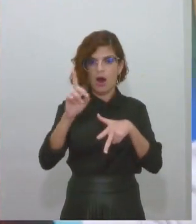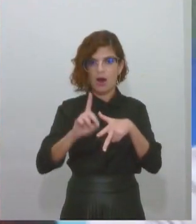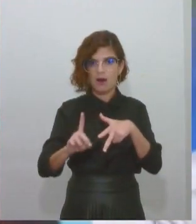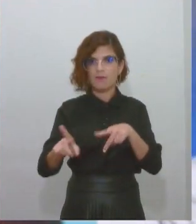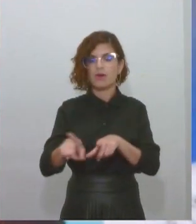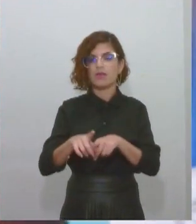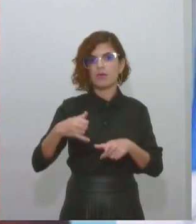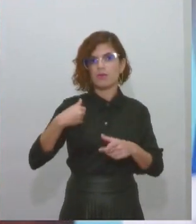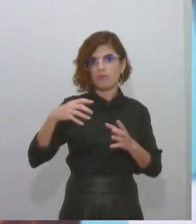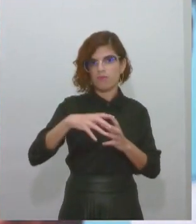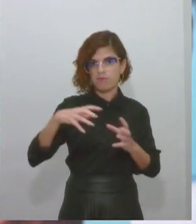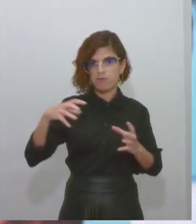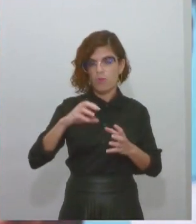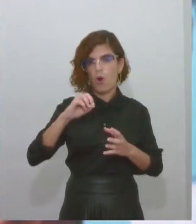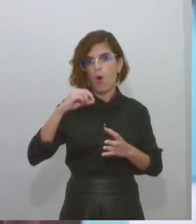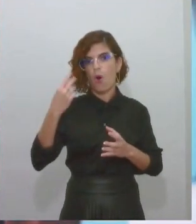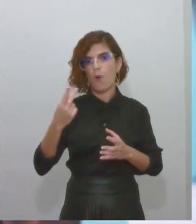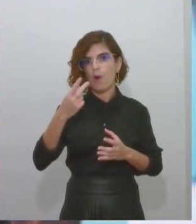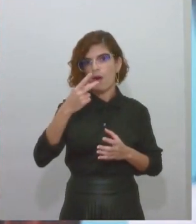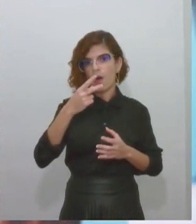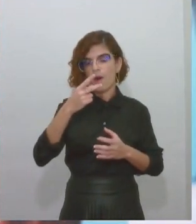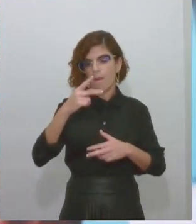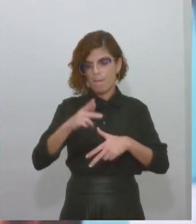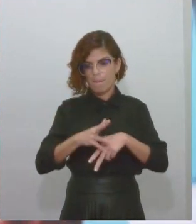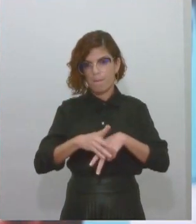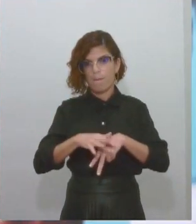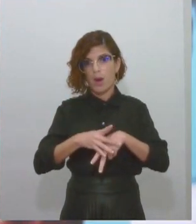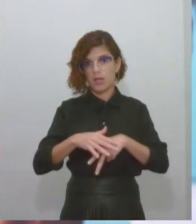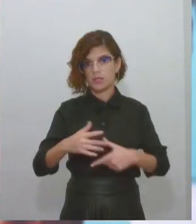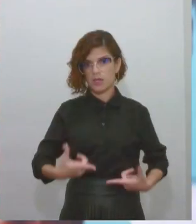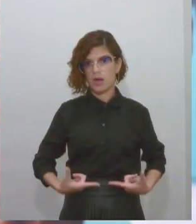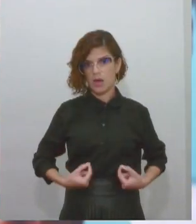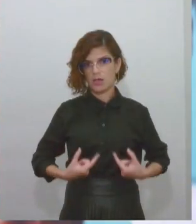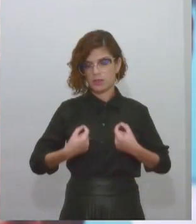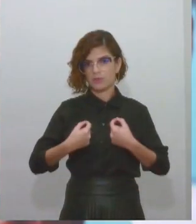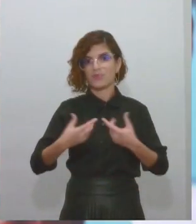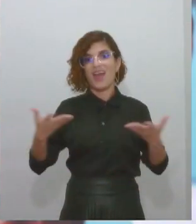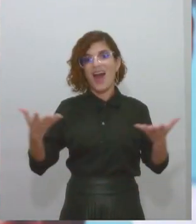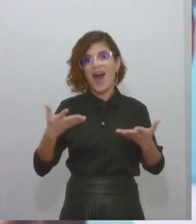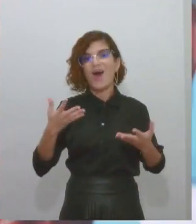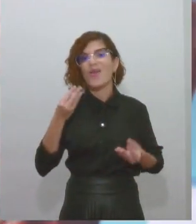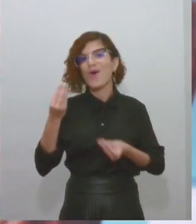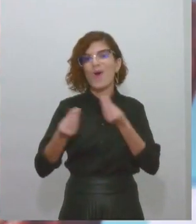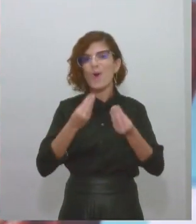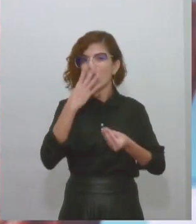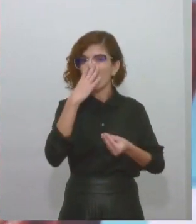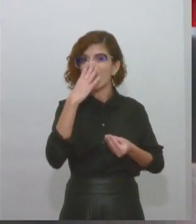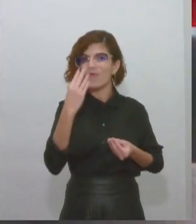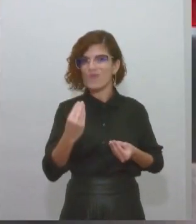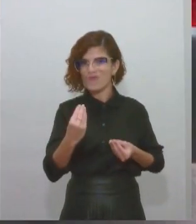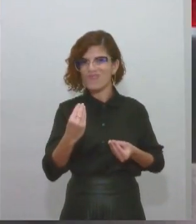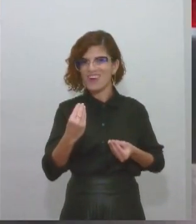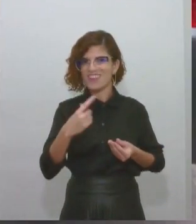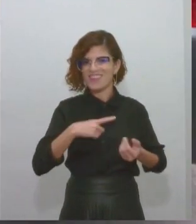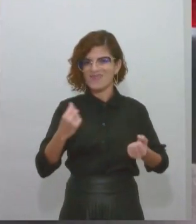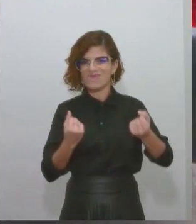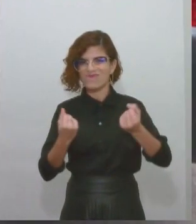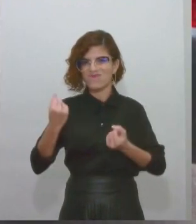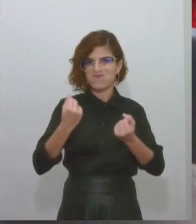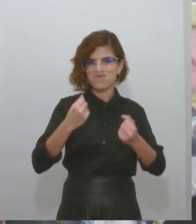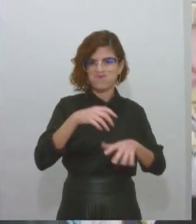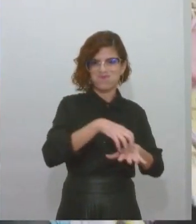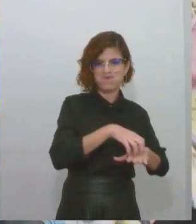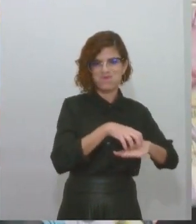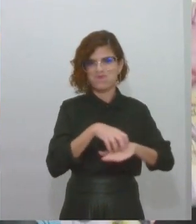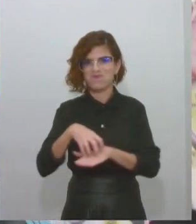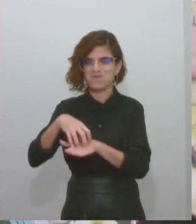oncológico. E agora a gente está, né, com a nossa van, que agora vamos funcionar de forma itinerante. É uma parceria que vem dando certo, né, entre